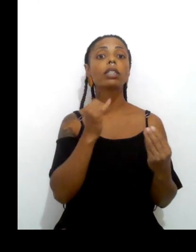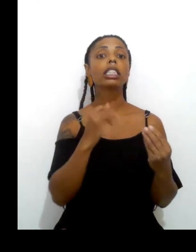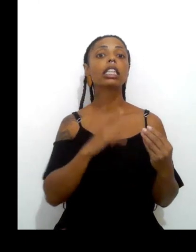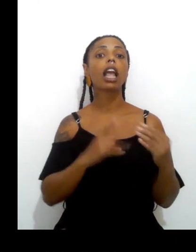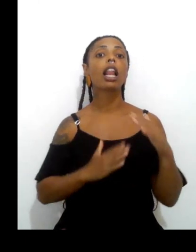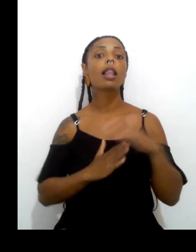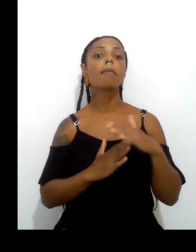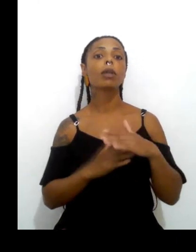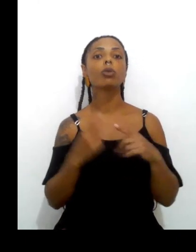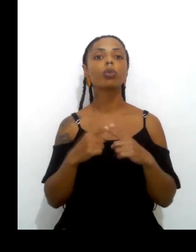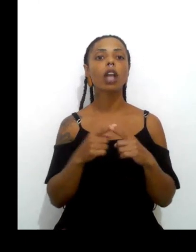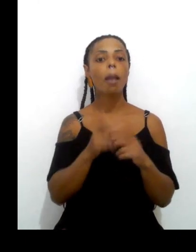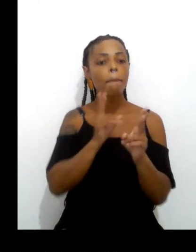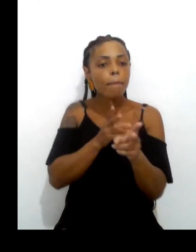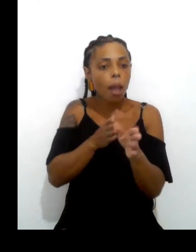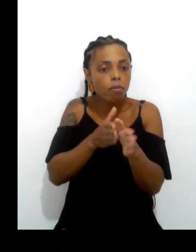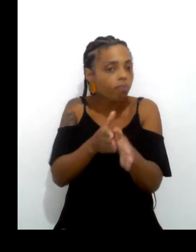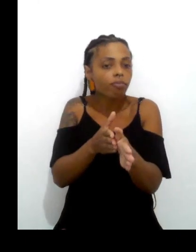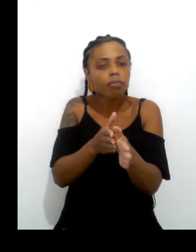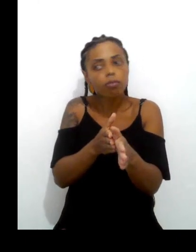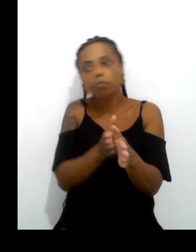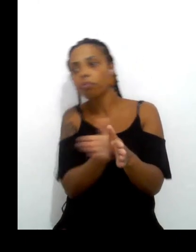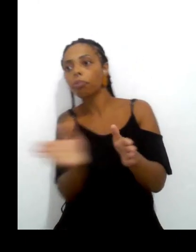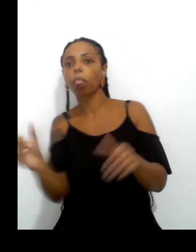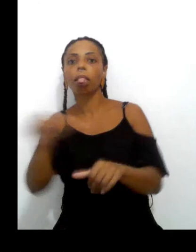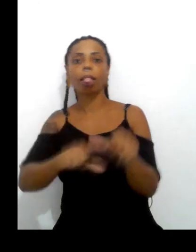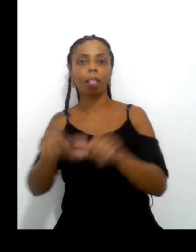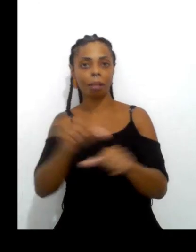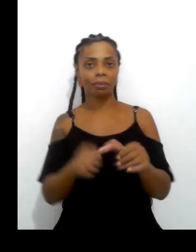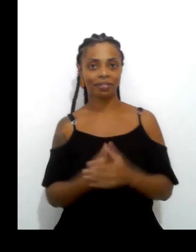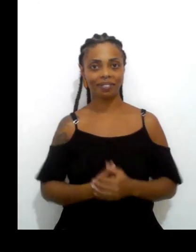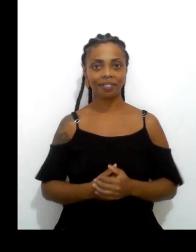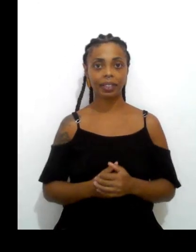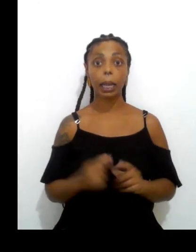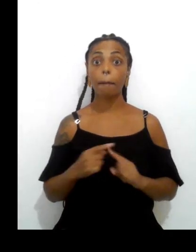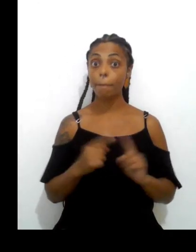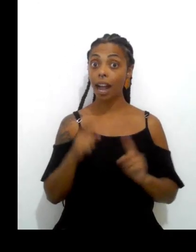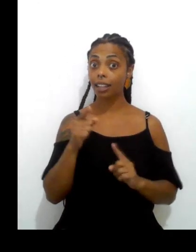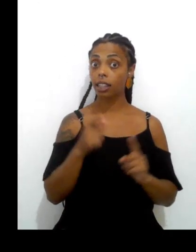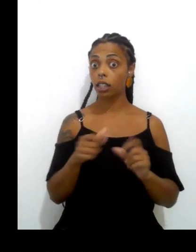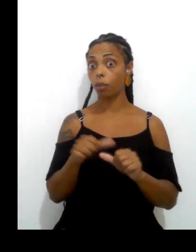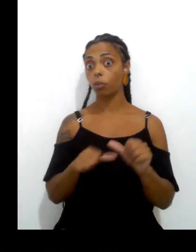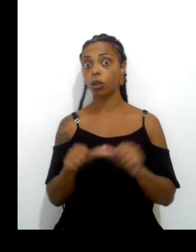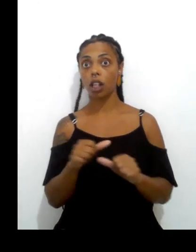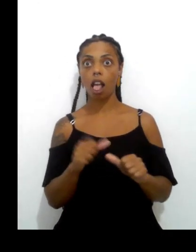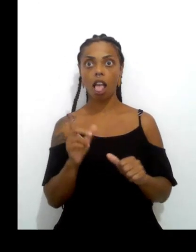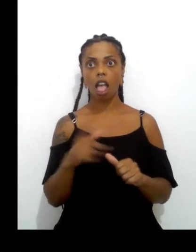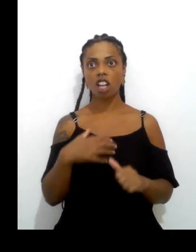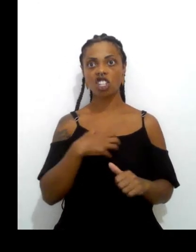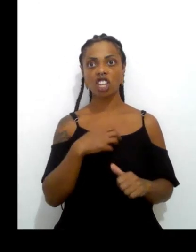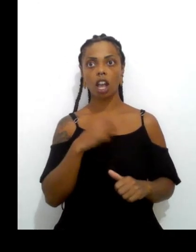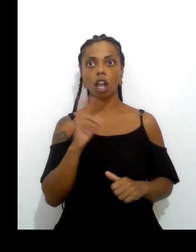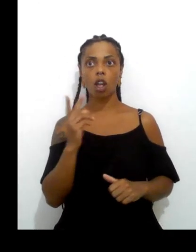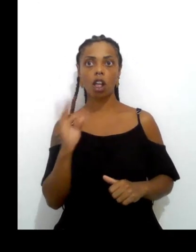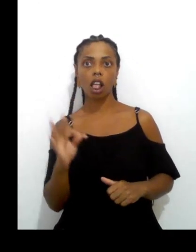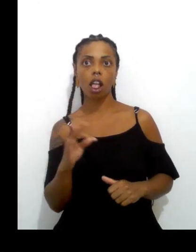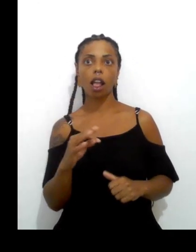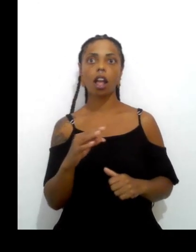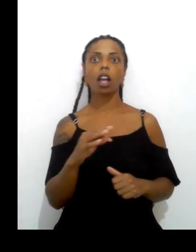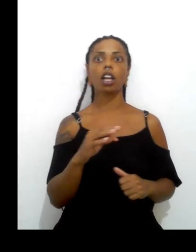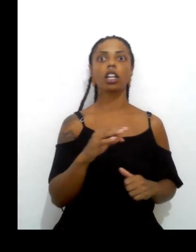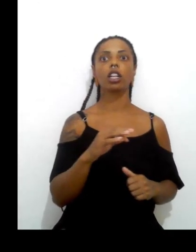da convenção mas não são subverções confiantes e heterossexuais de John Paul